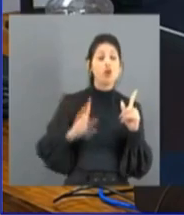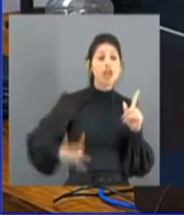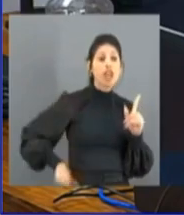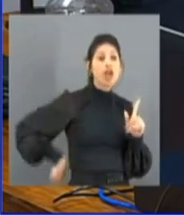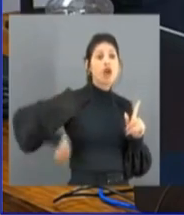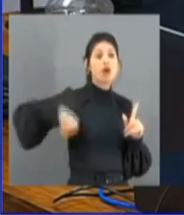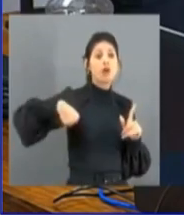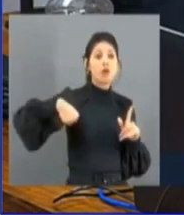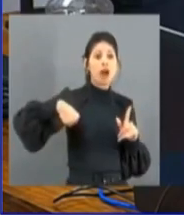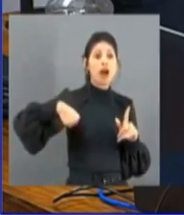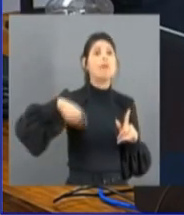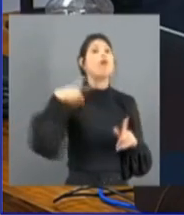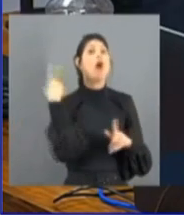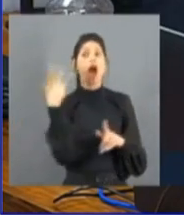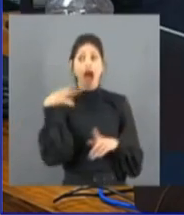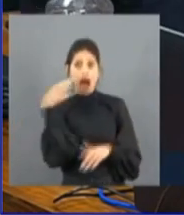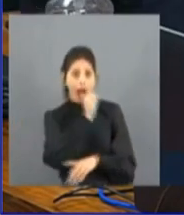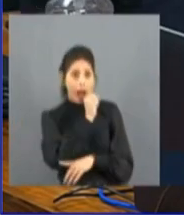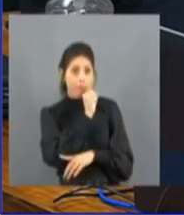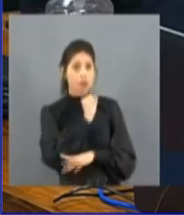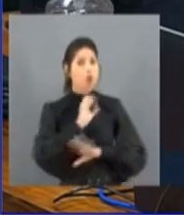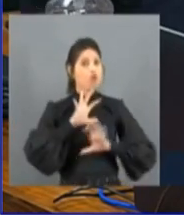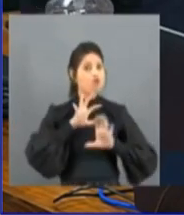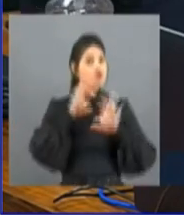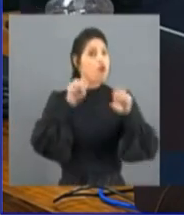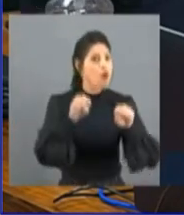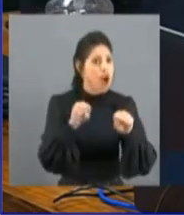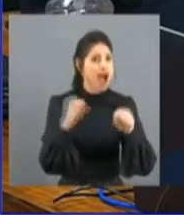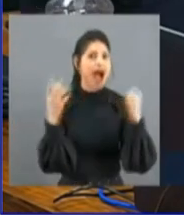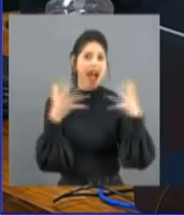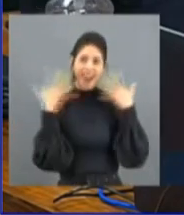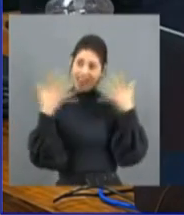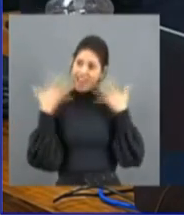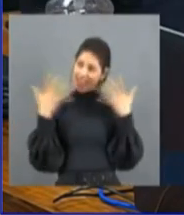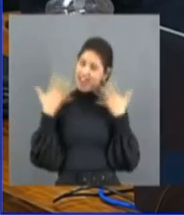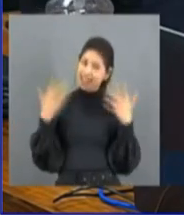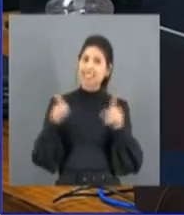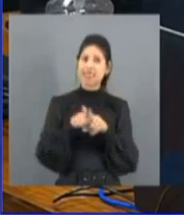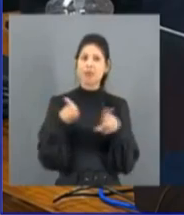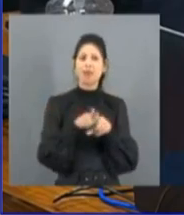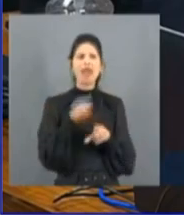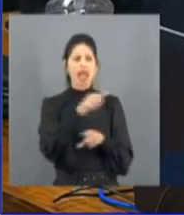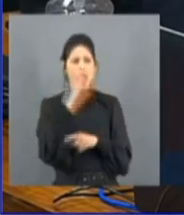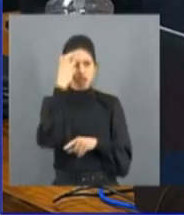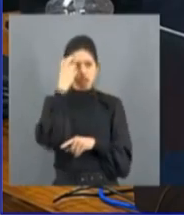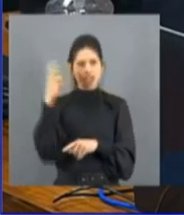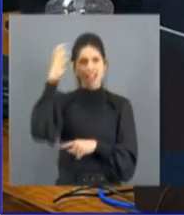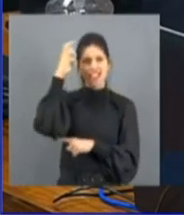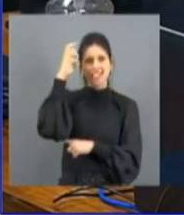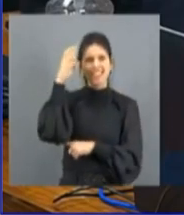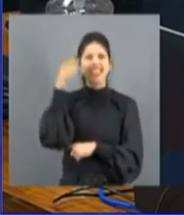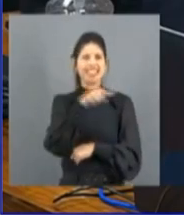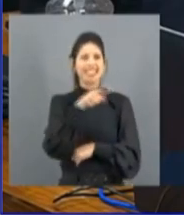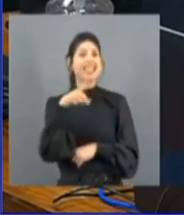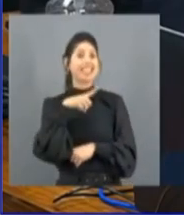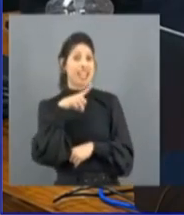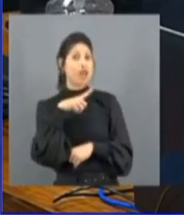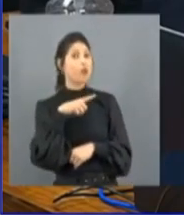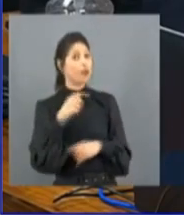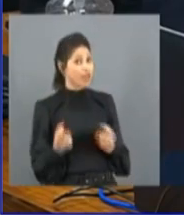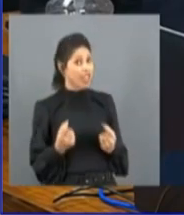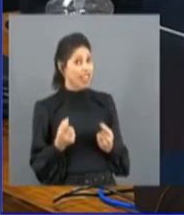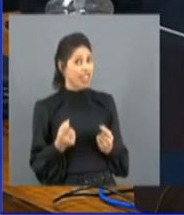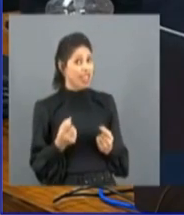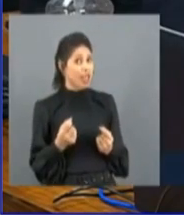comissão preso, né? Por ter cometido um crime. É racismo, está na cara. Então, assim, e aí a gente vê